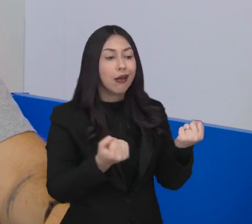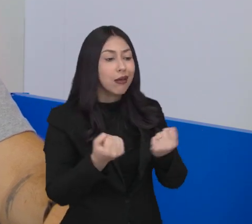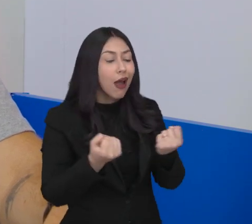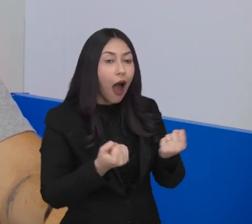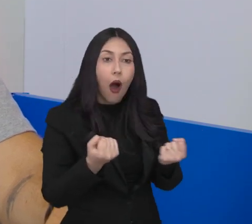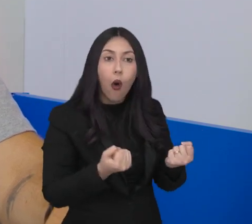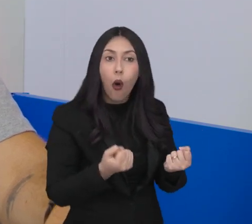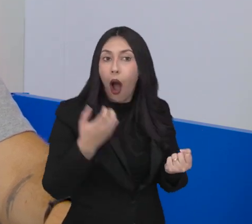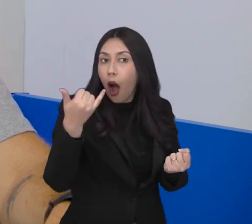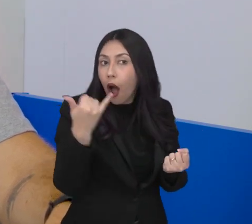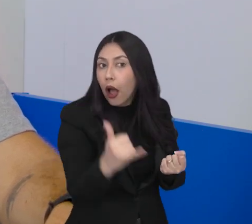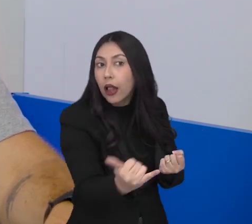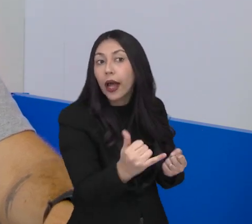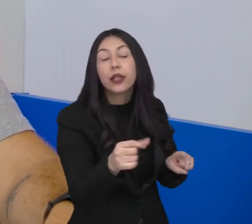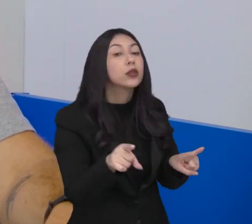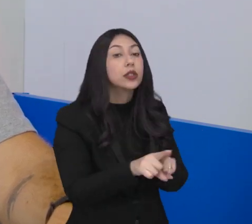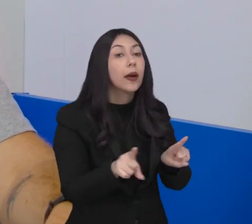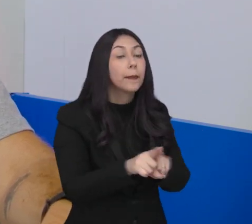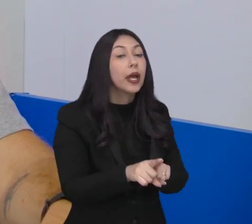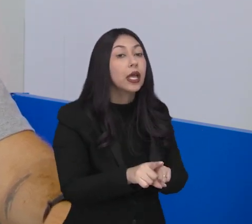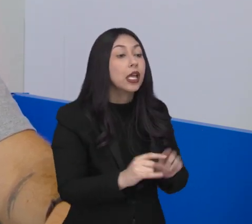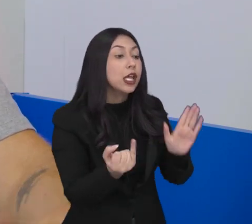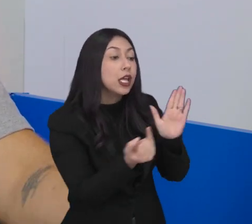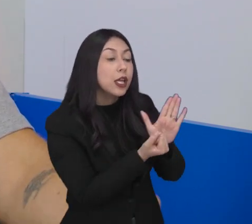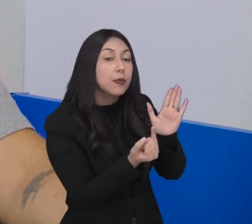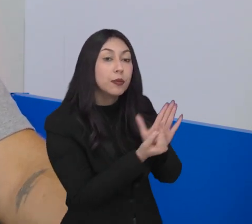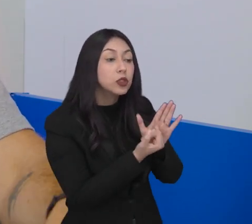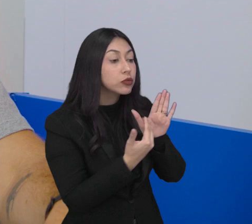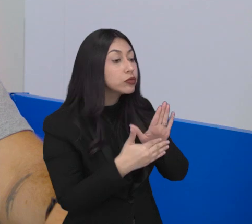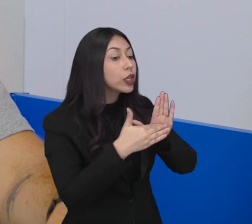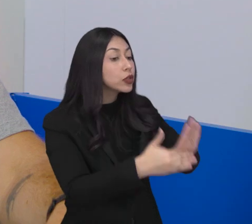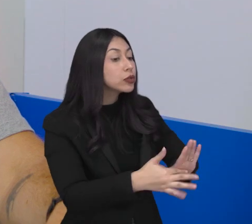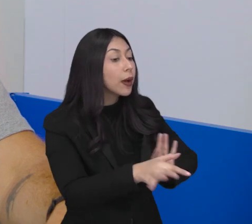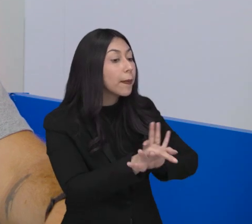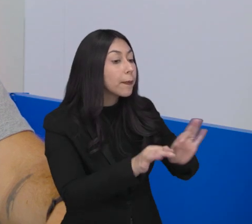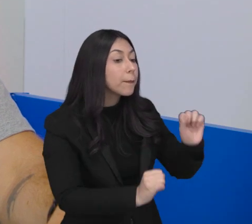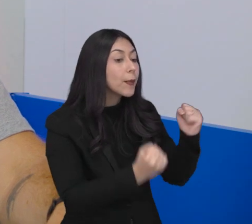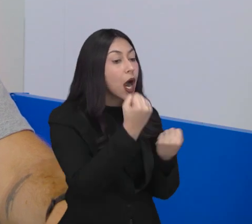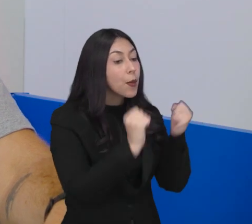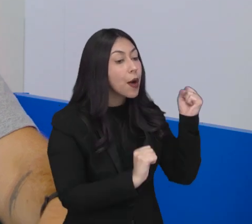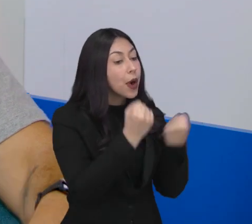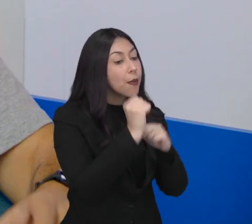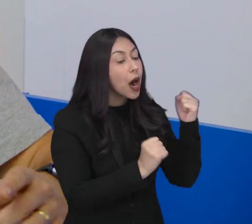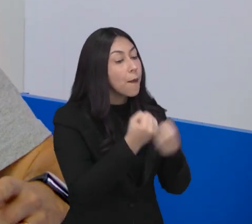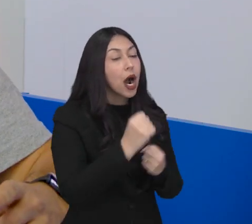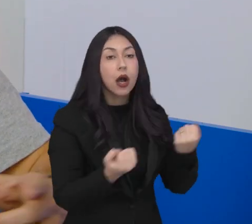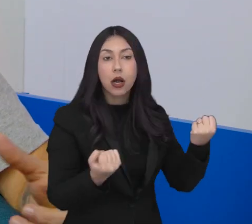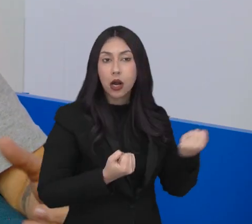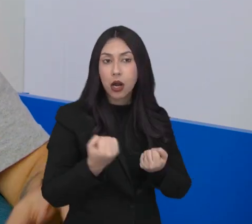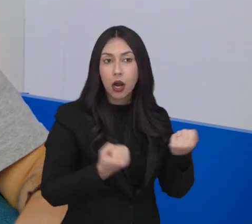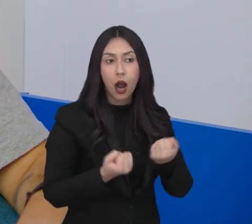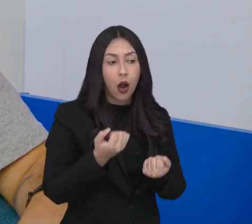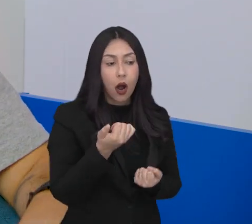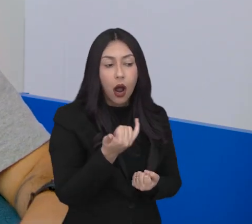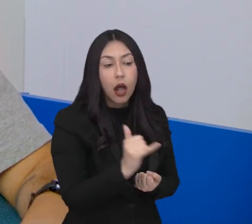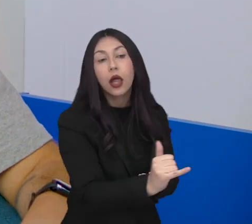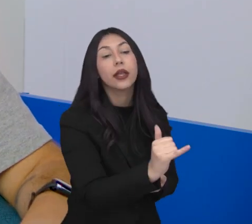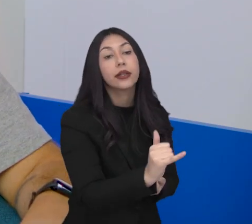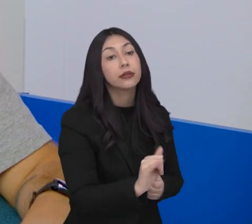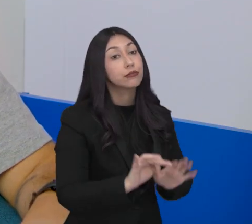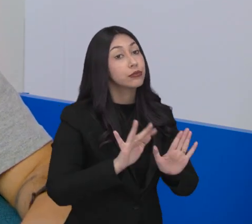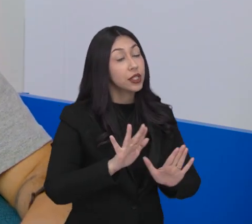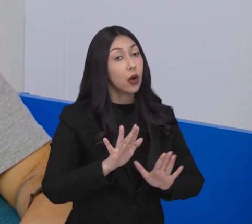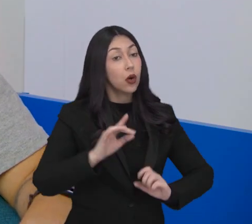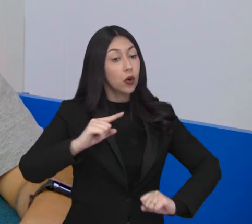a viabilização de impostos para facilitar a produção de carros elétricos. Então, sim, é possível a gente pensar nessa matriz de